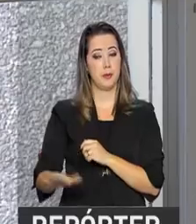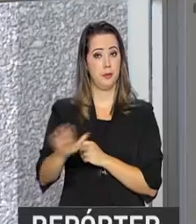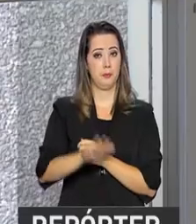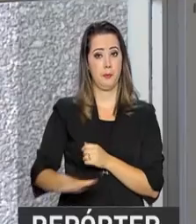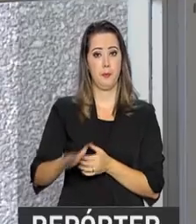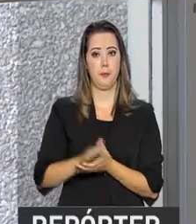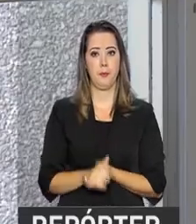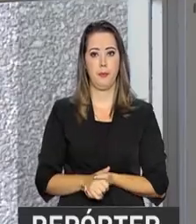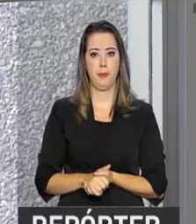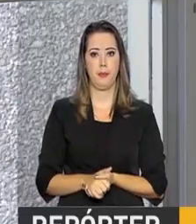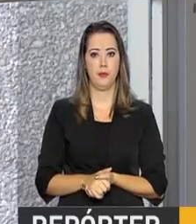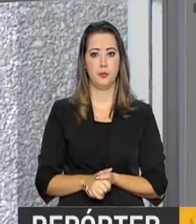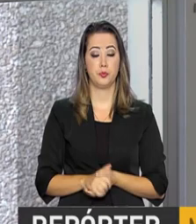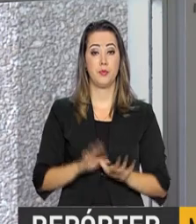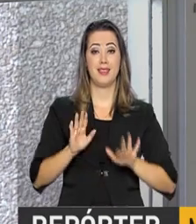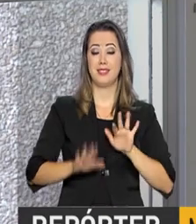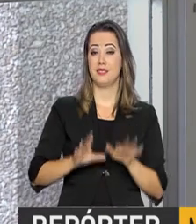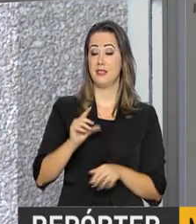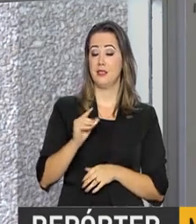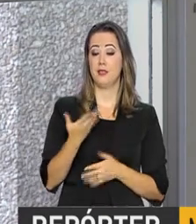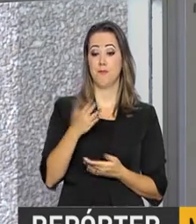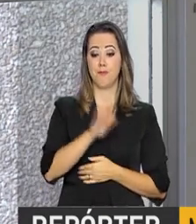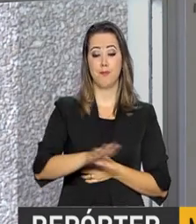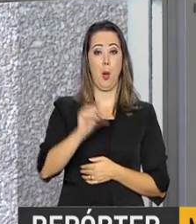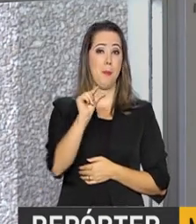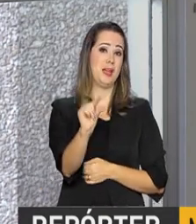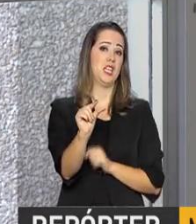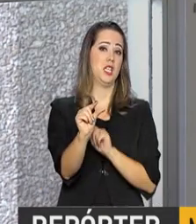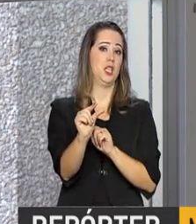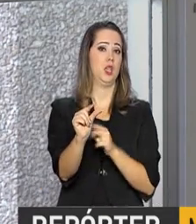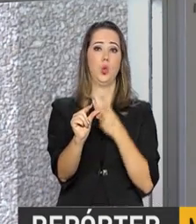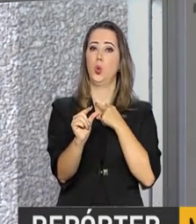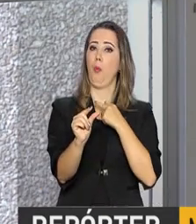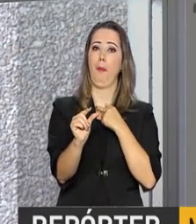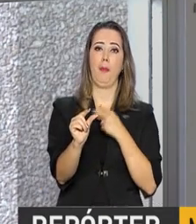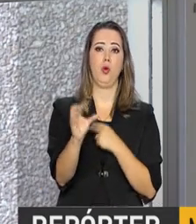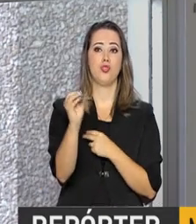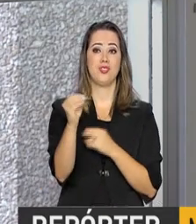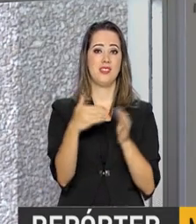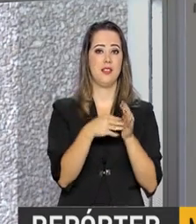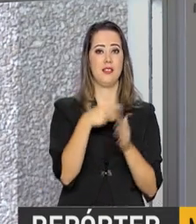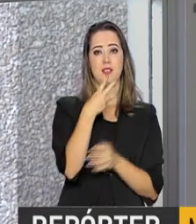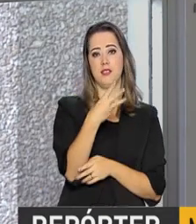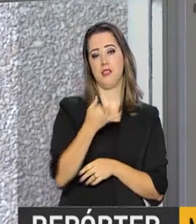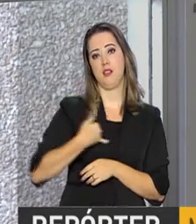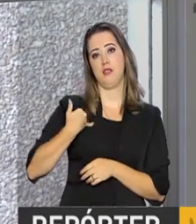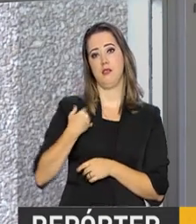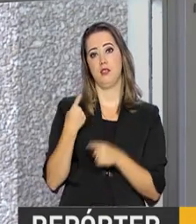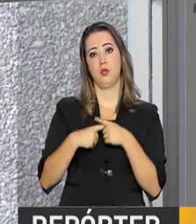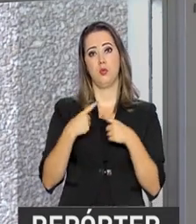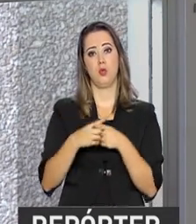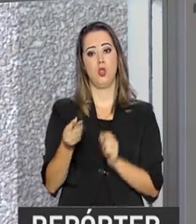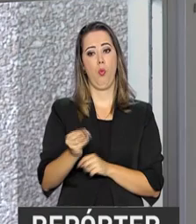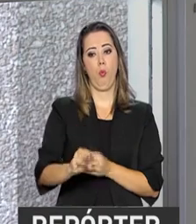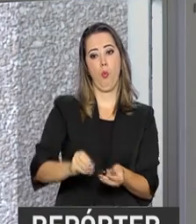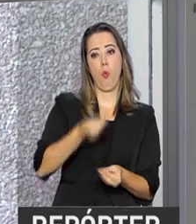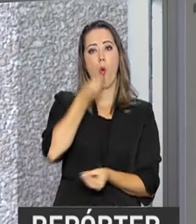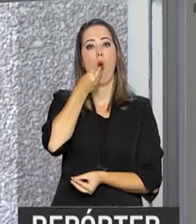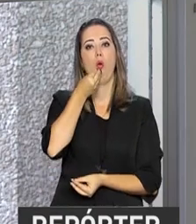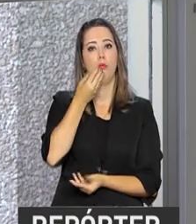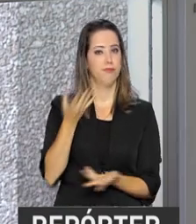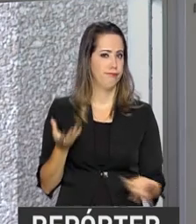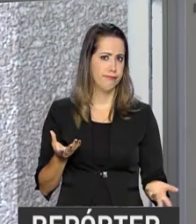as partes pequenas que na faixa de 0 a 3 anos não podem existir num artigo escolar porque a criança está na fase oral leva os produtos a